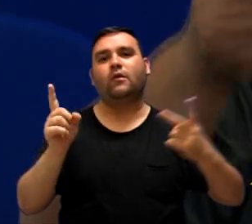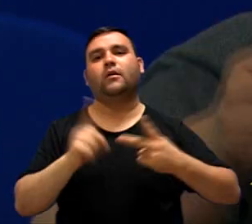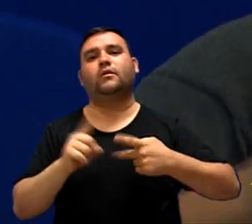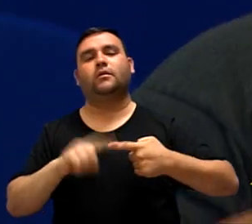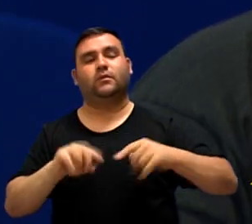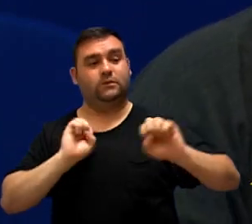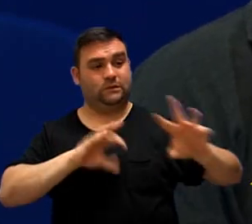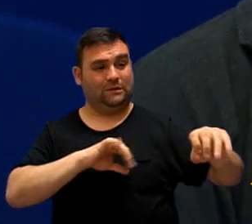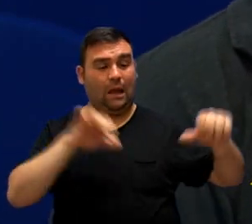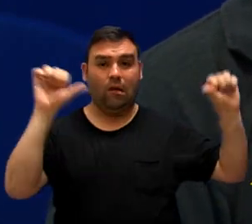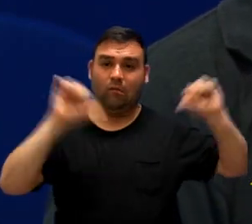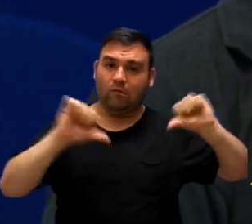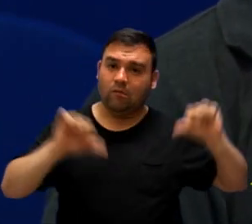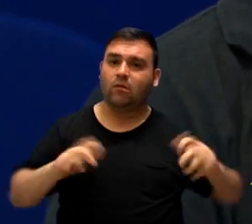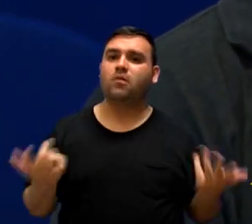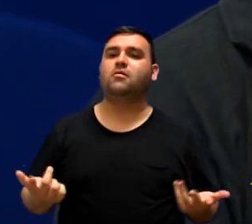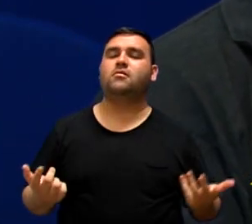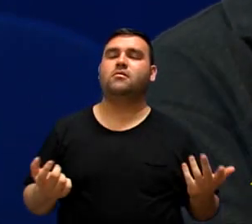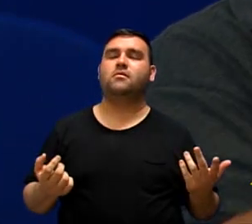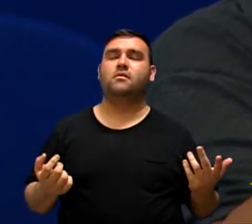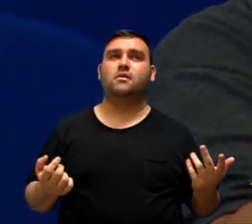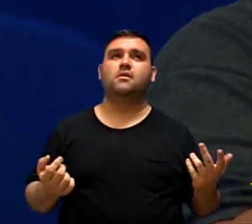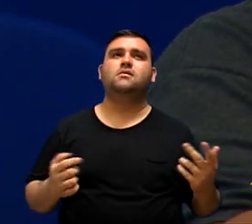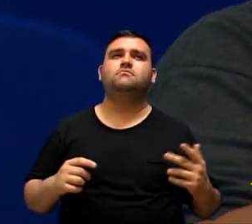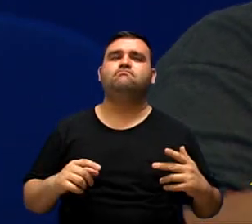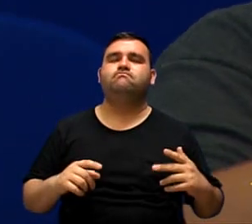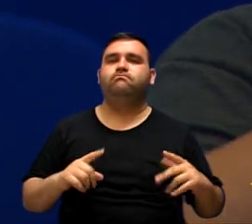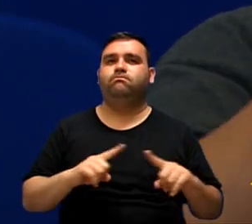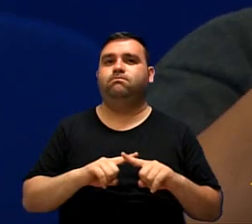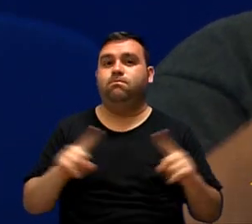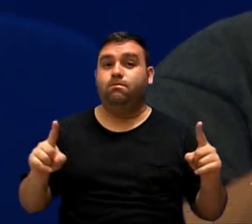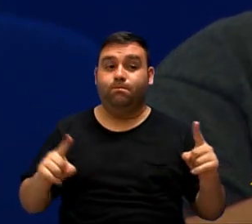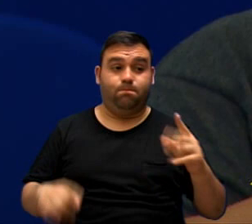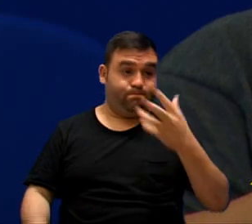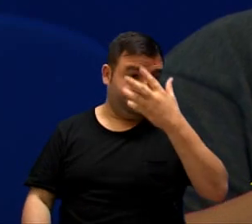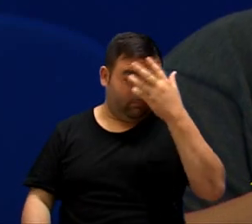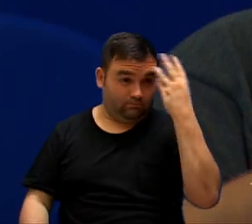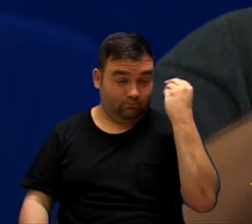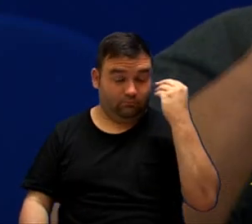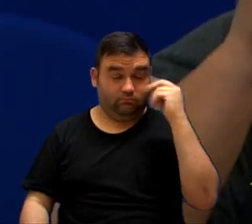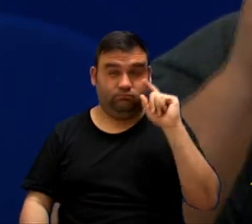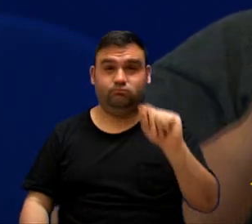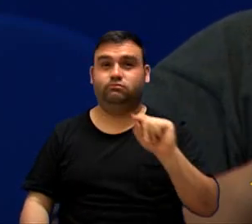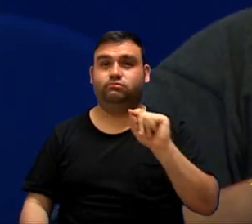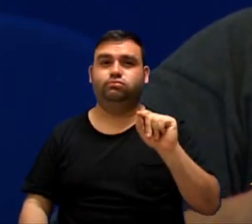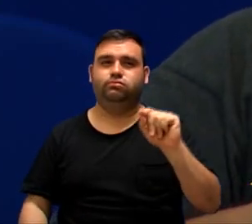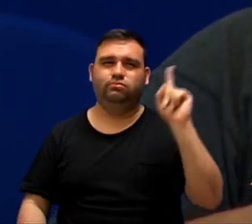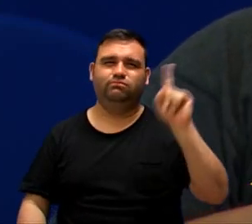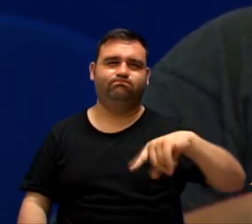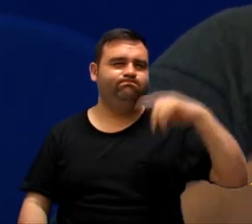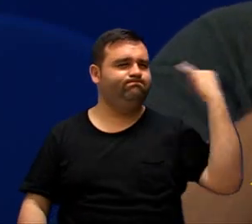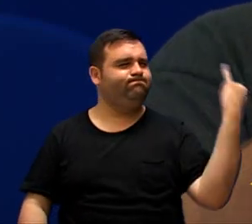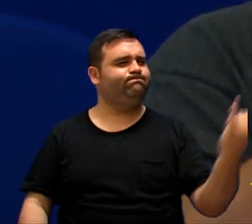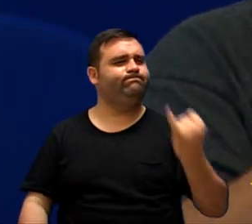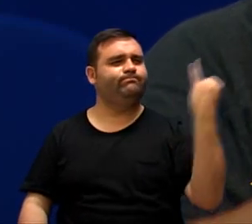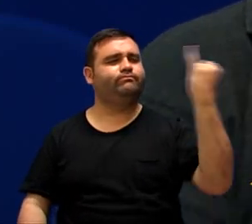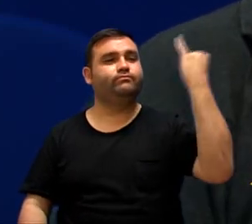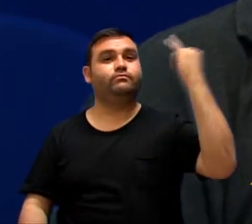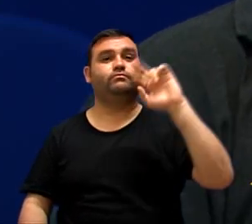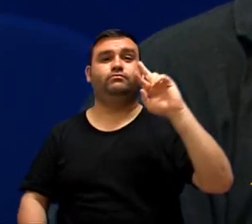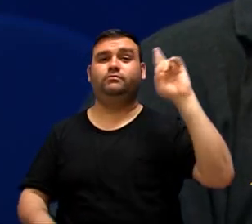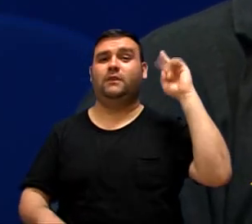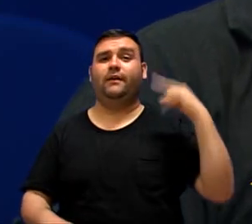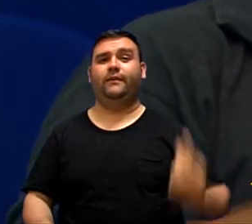a educação não está caminhando bem, mas esqueceu-se do fundamental, que é do